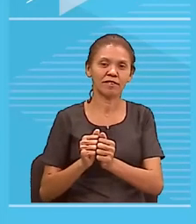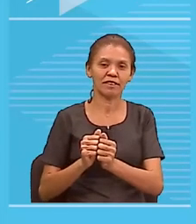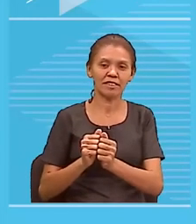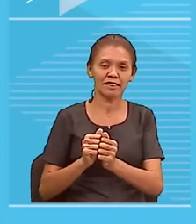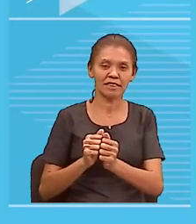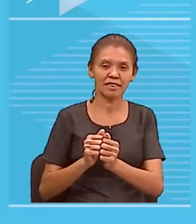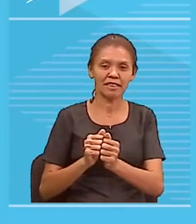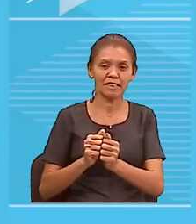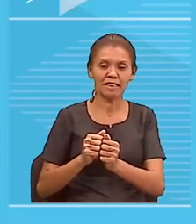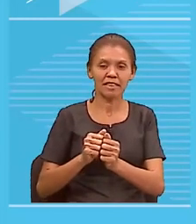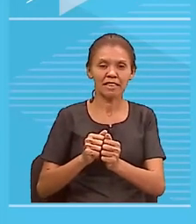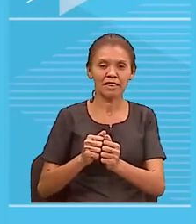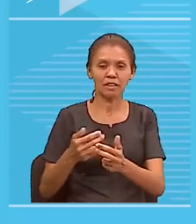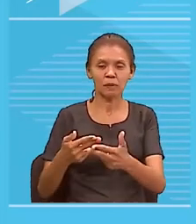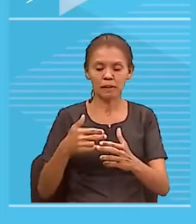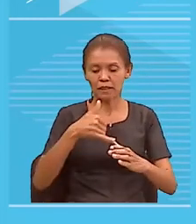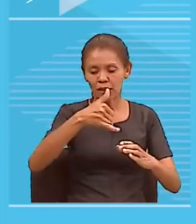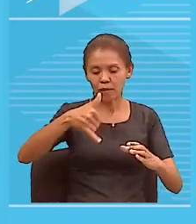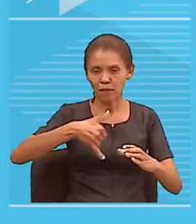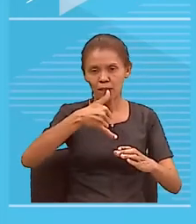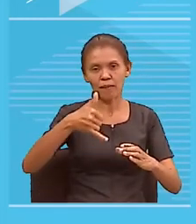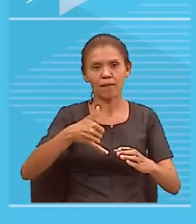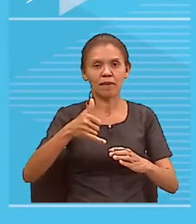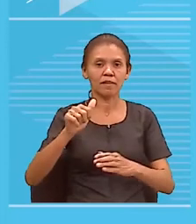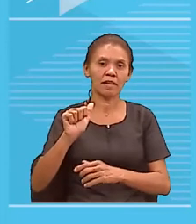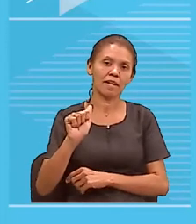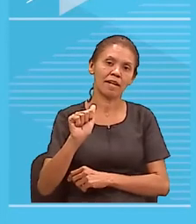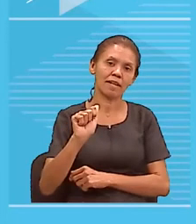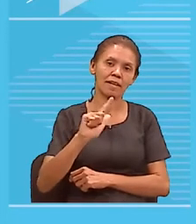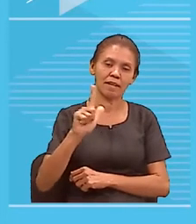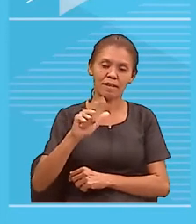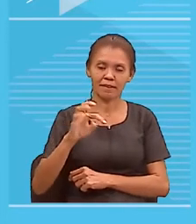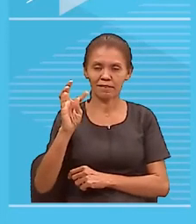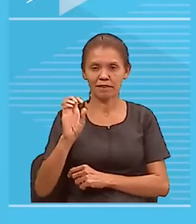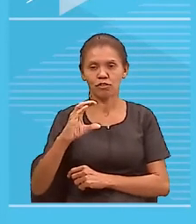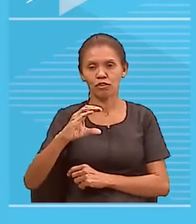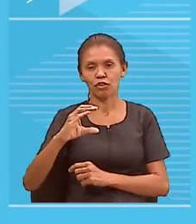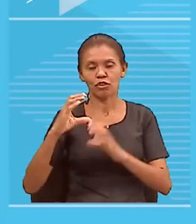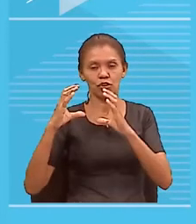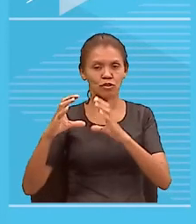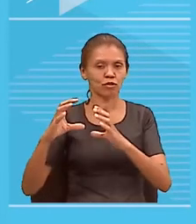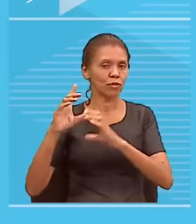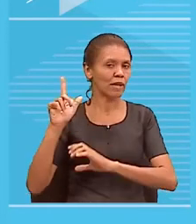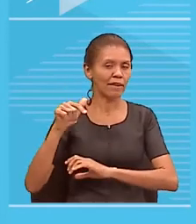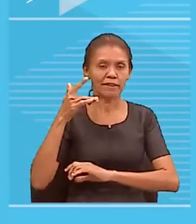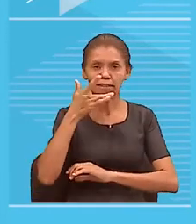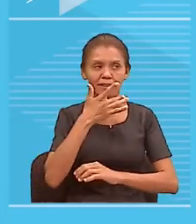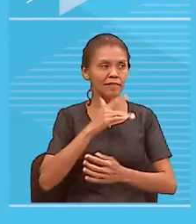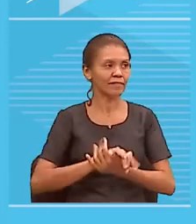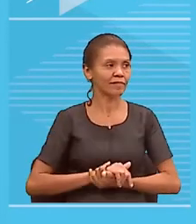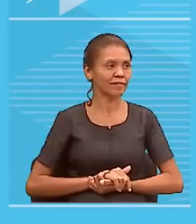é bom Adriano beijo também ó beijo de farinha não fico louca que eu amo